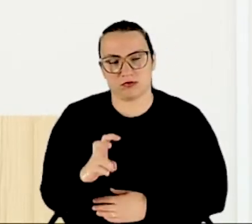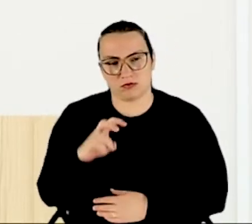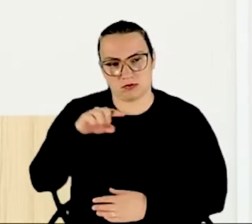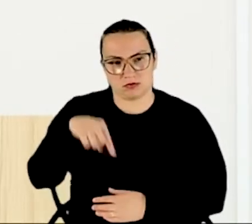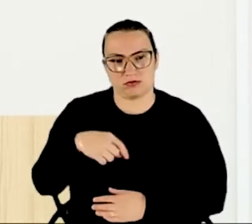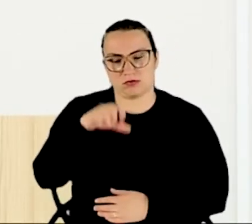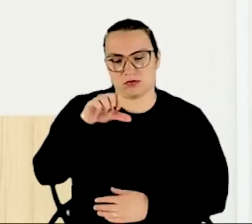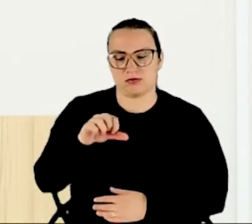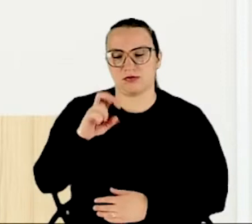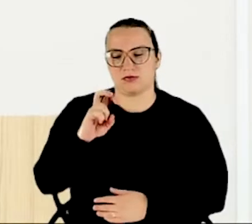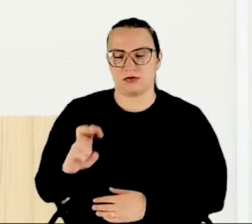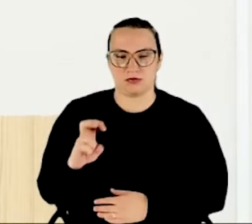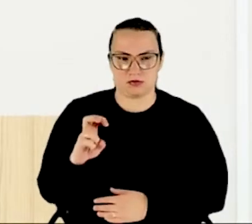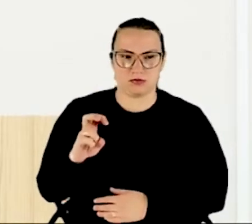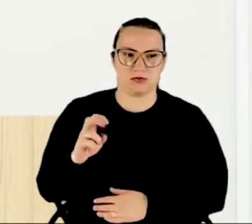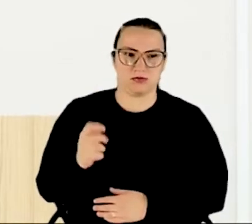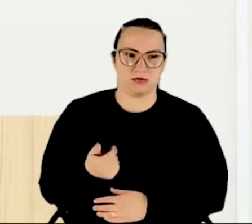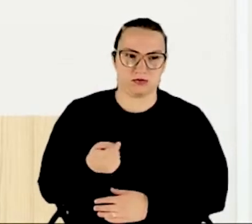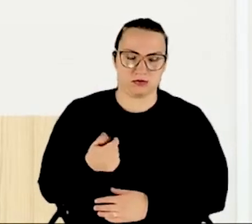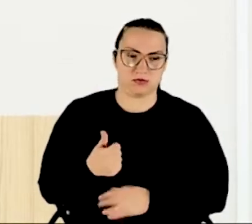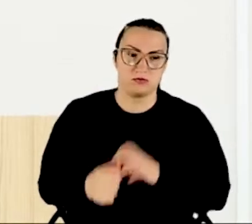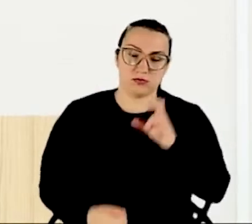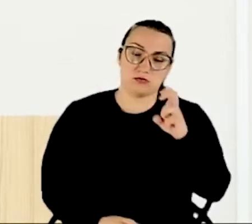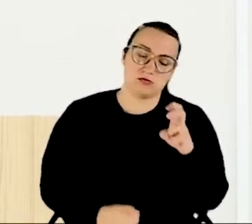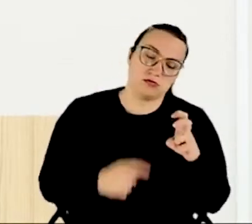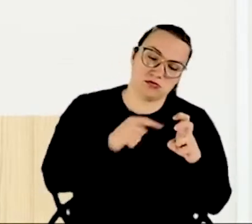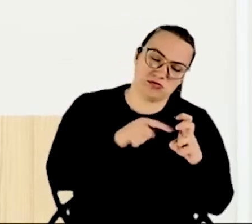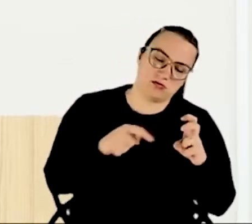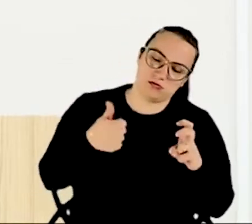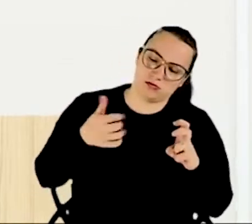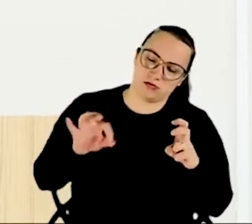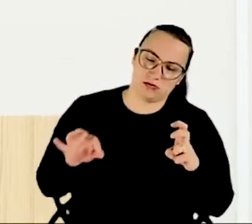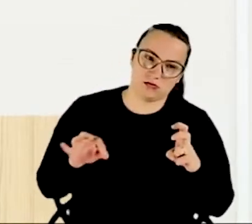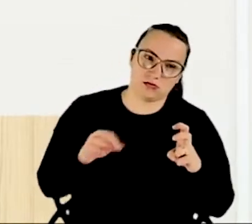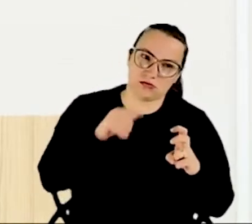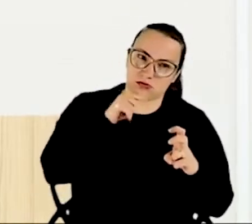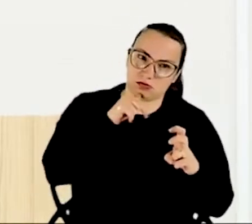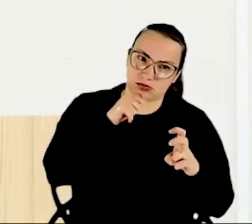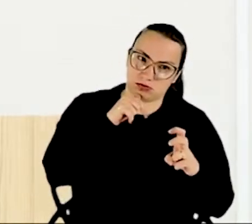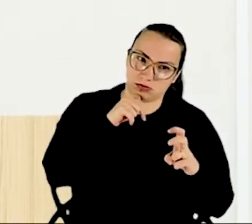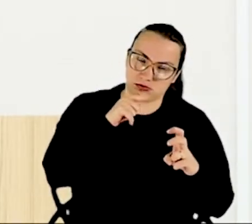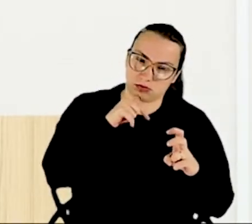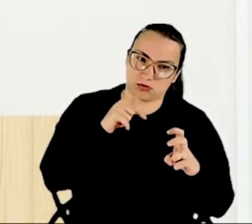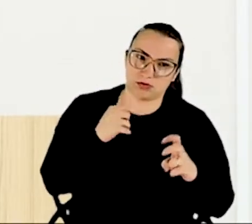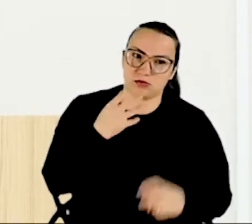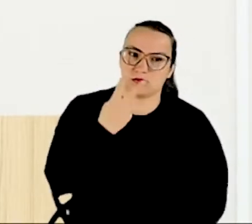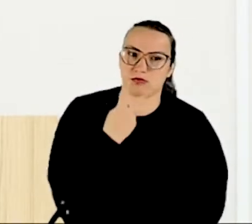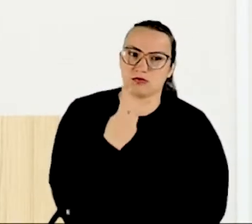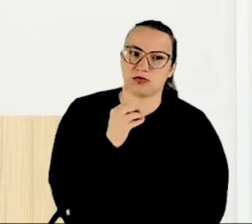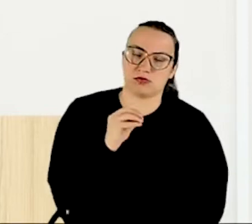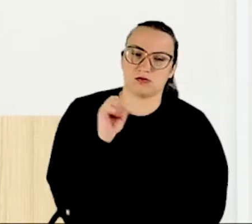R$145,95. Aquela pessoa que usa de 5 a 10 metros cúbicos de água, ela vai passar a pagar